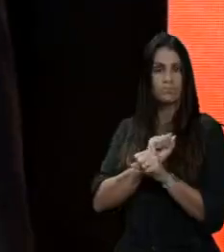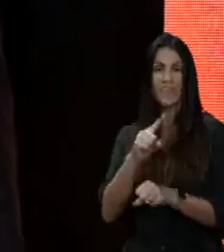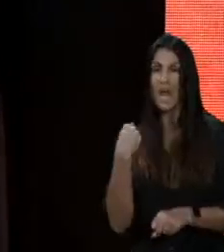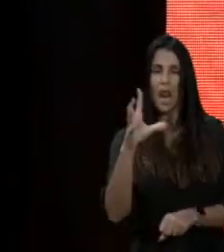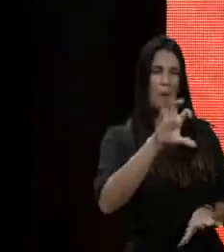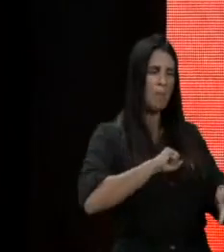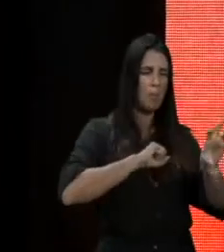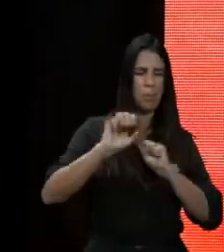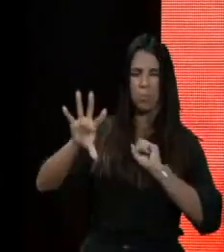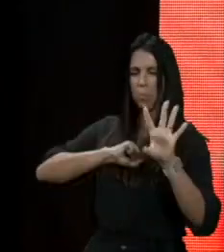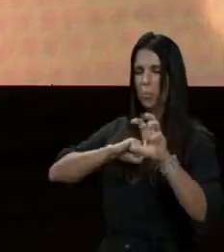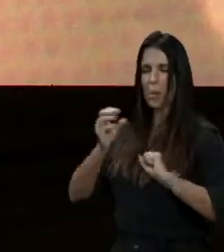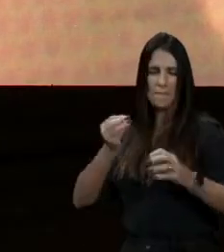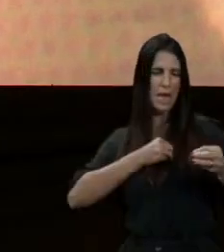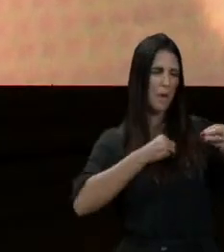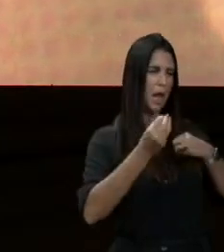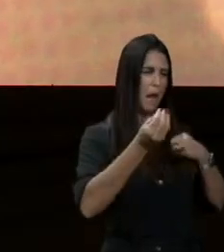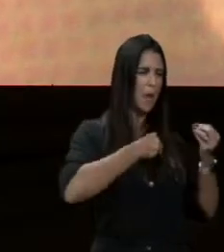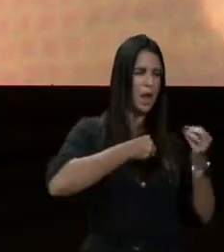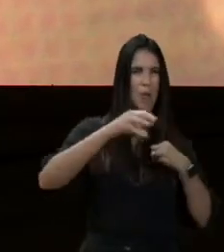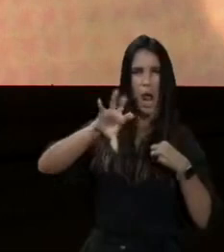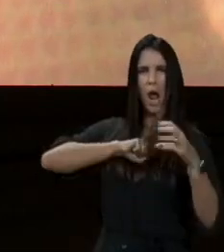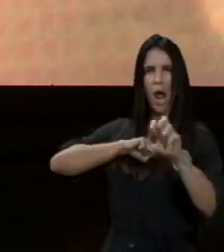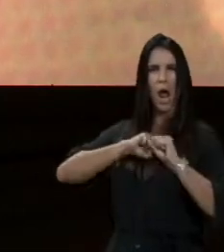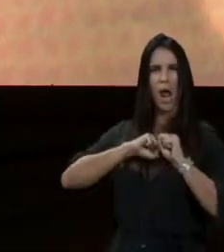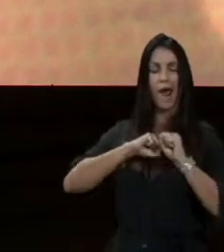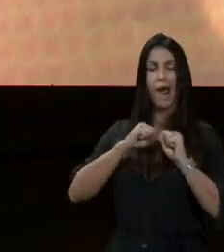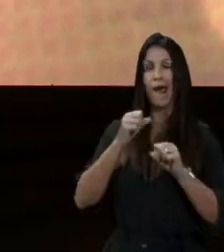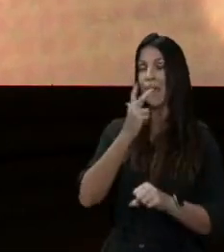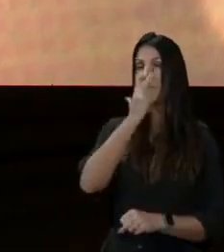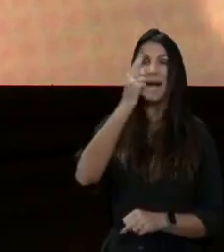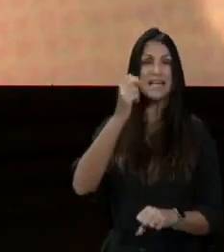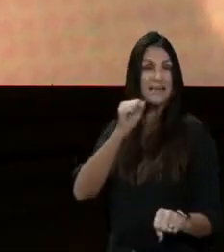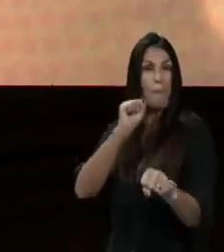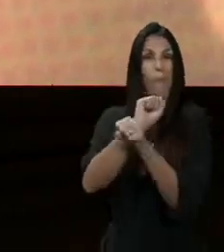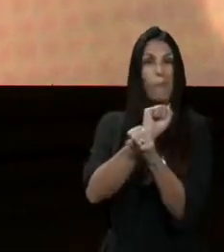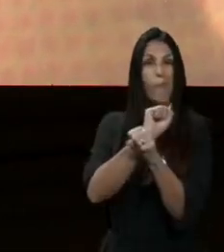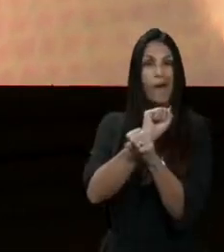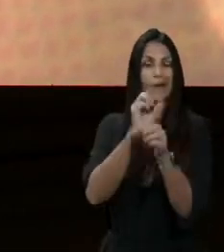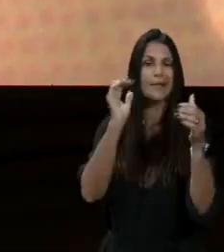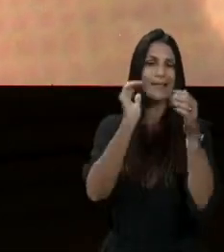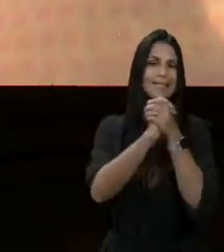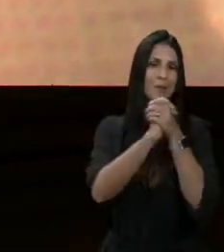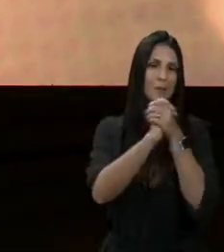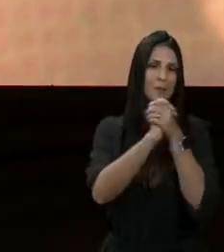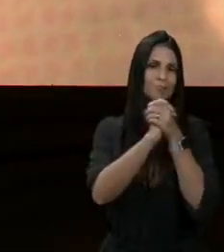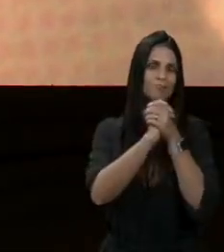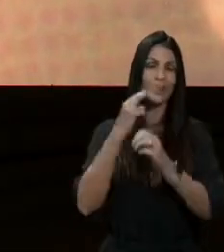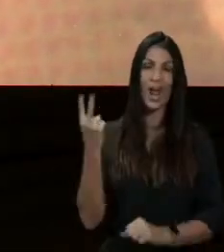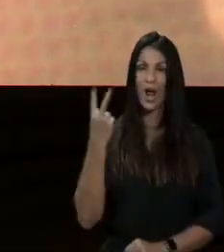somatizando certos pecados e aí fica paralisado nosso casamento fica paralisado os valores que a nossa mãe nos